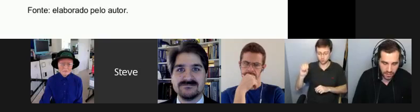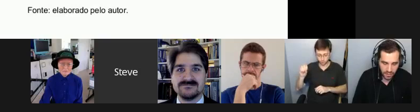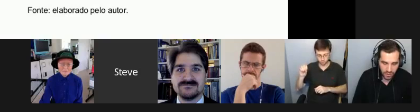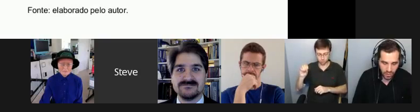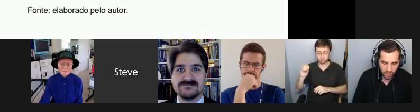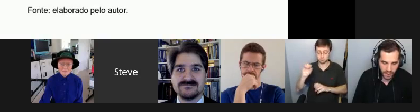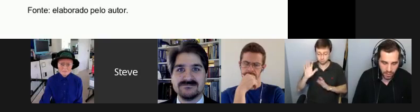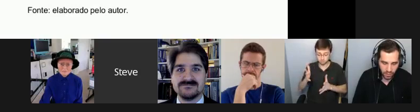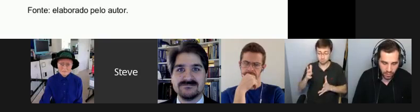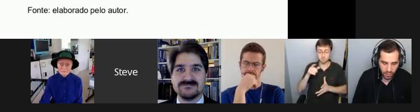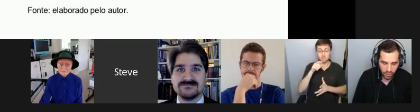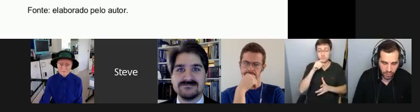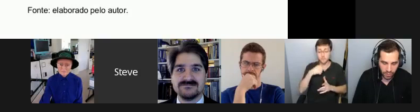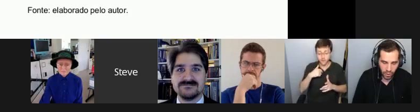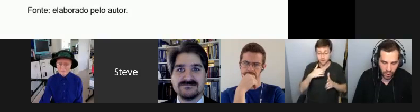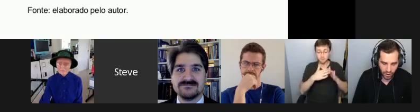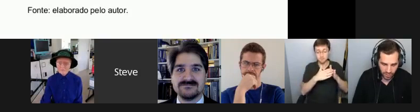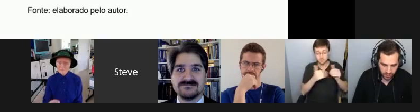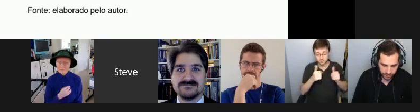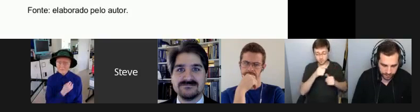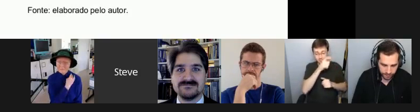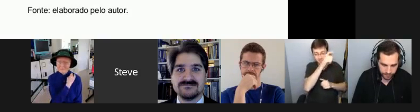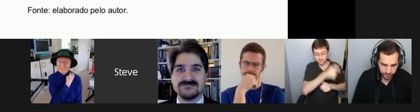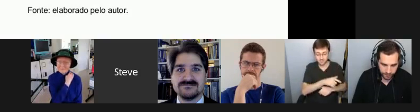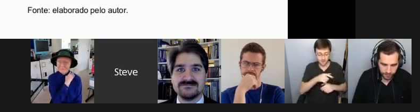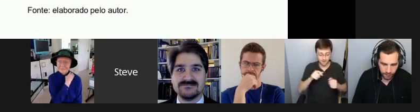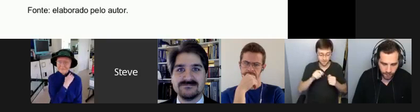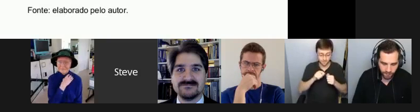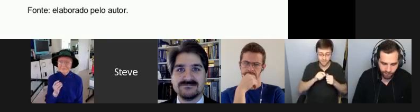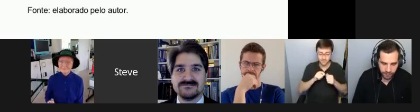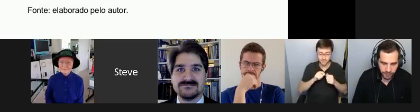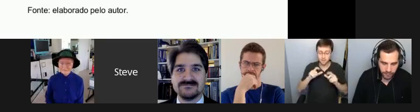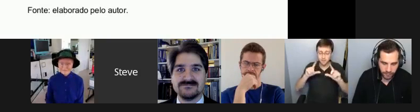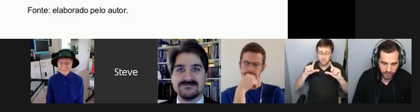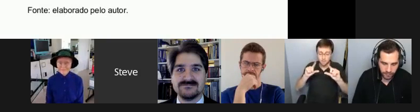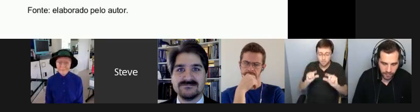vídeo sobre o zoológico.